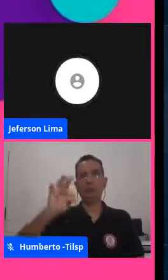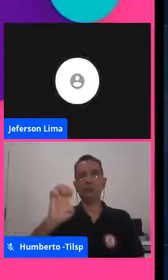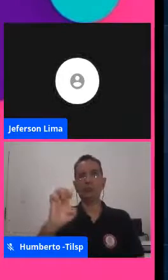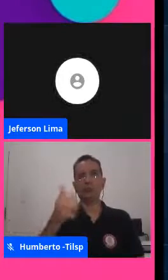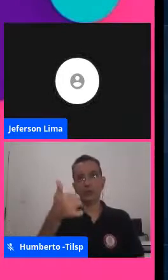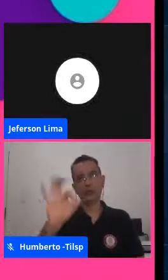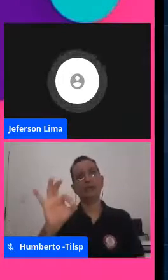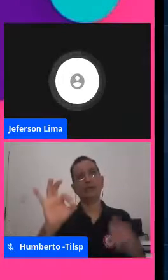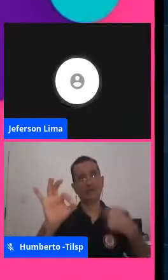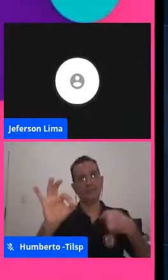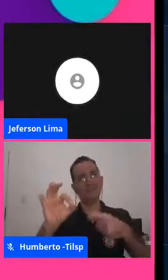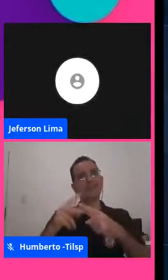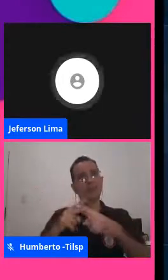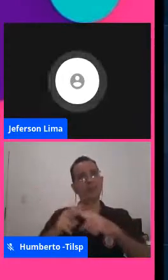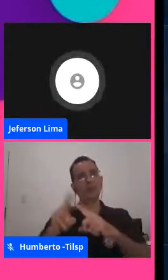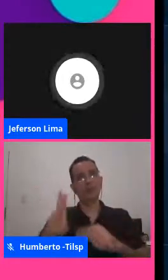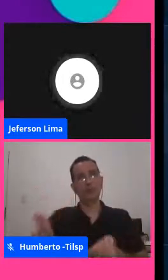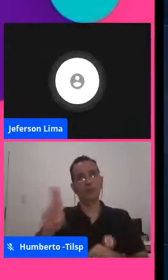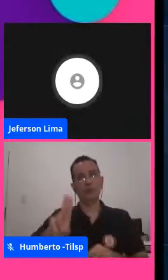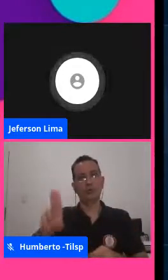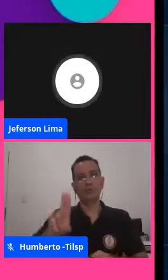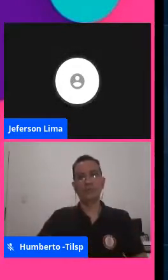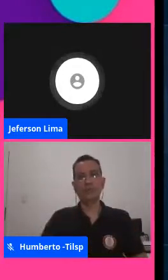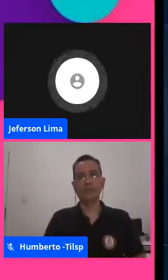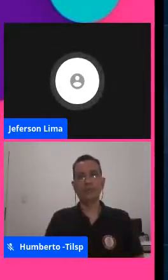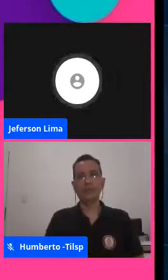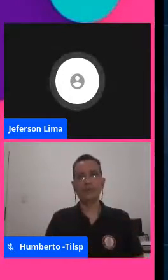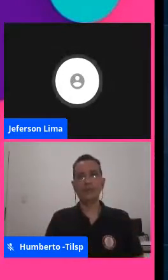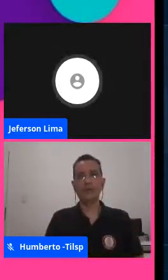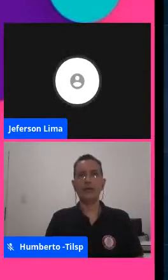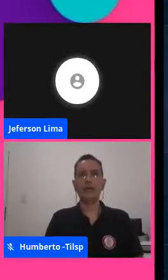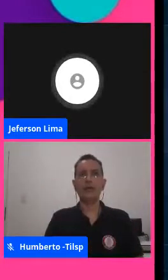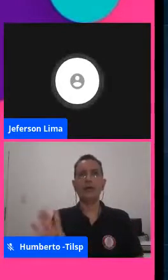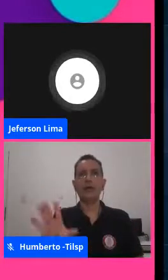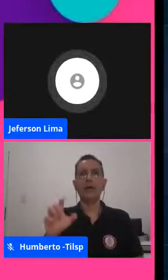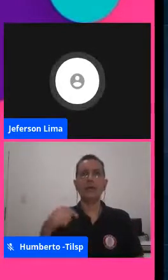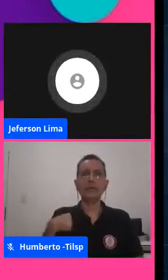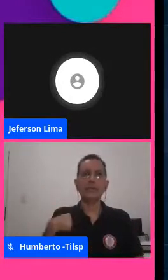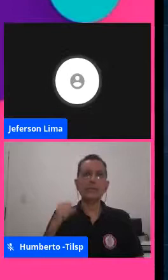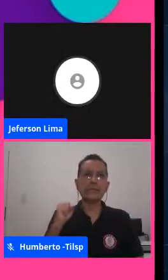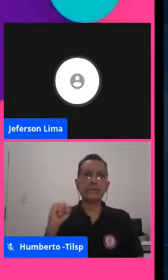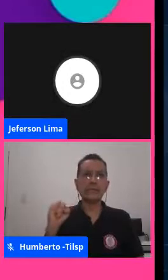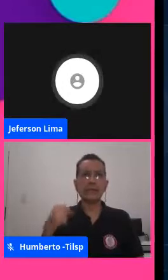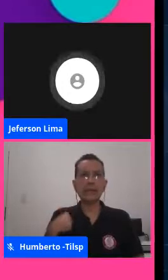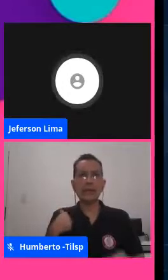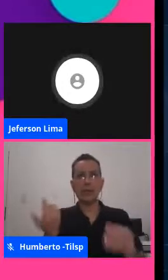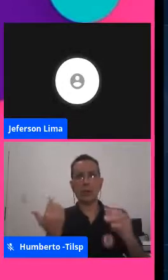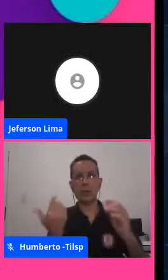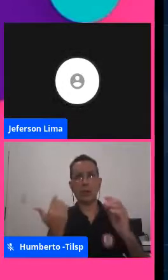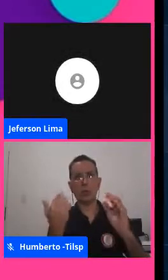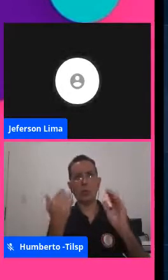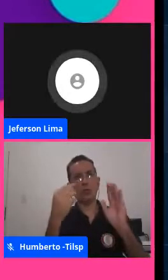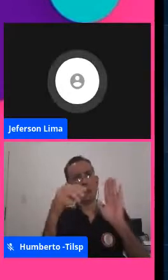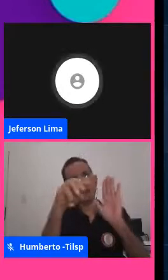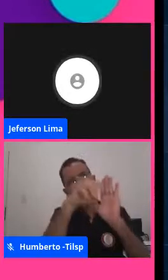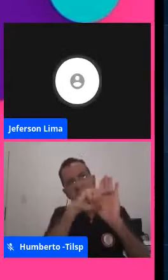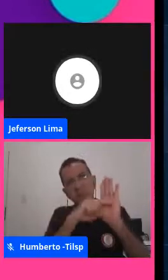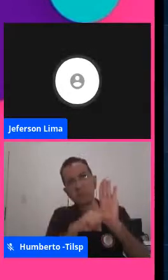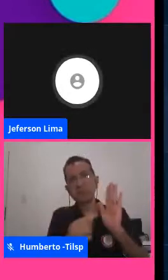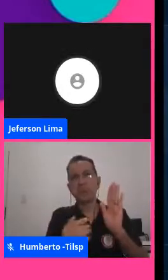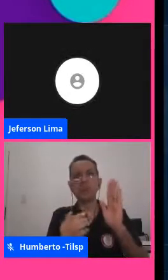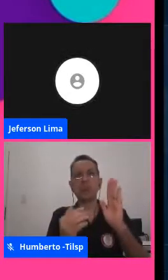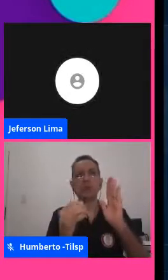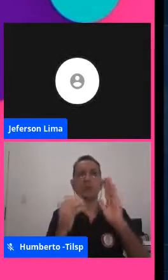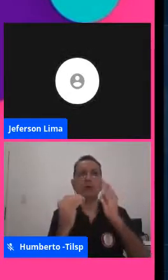default. Certo? Para você poder subir uma Cloud Function, para você enviar uma Cloud Function aí, que pode ser um API ou pode ser um